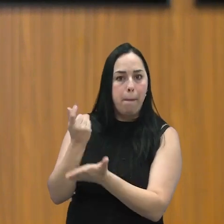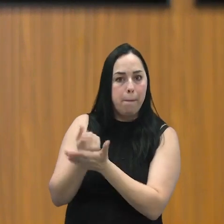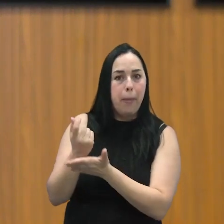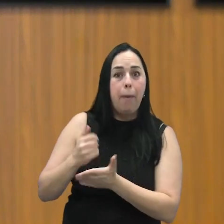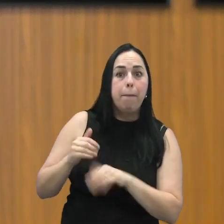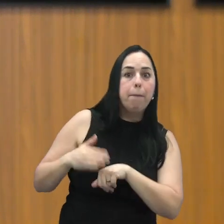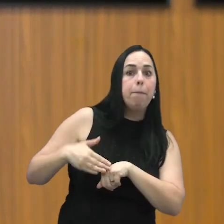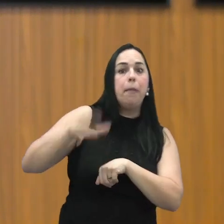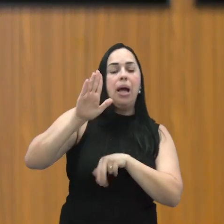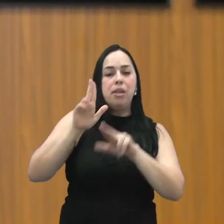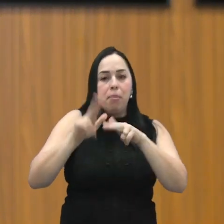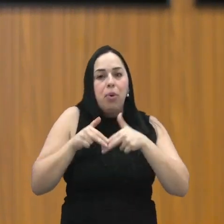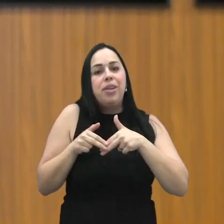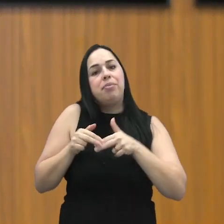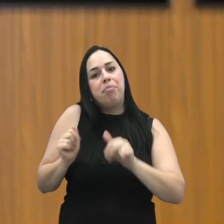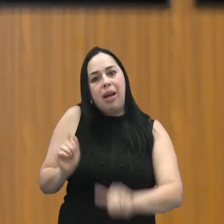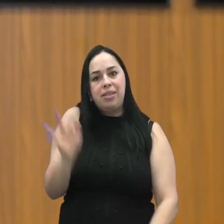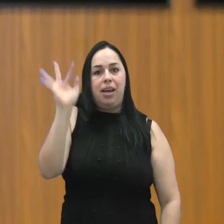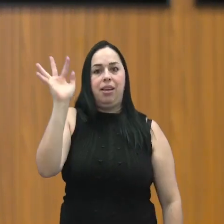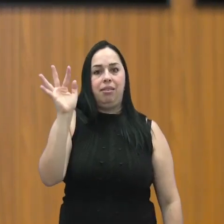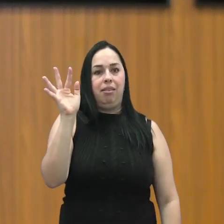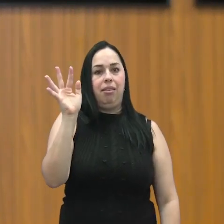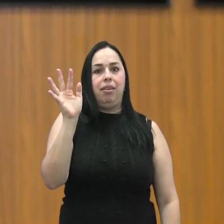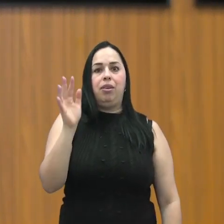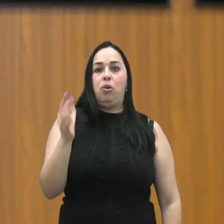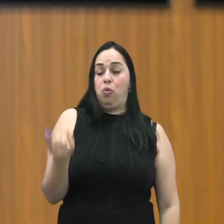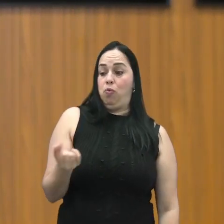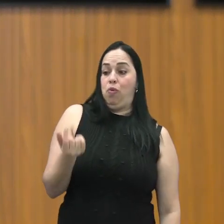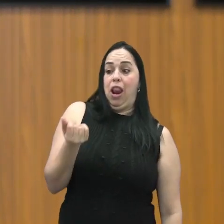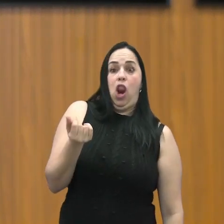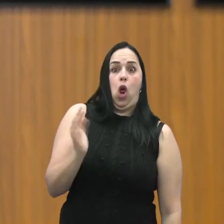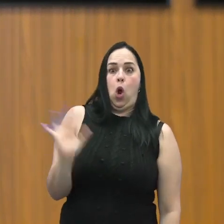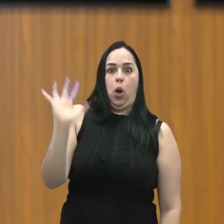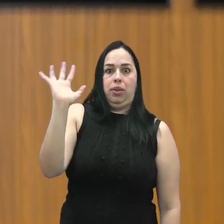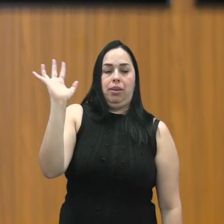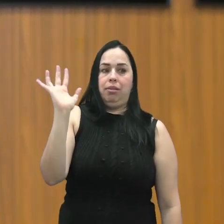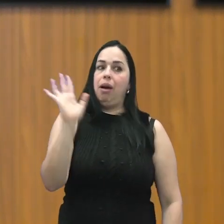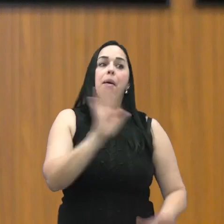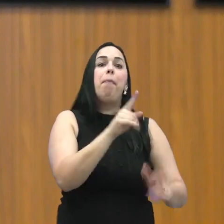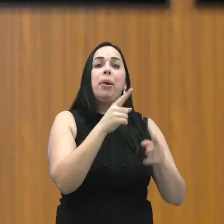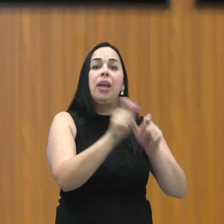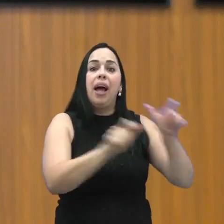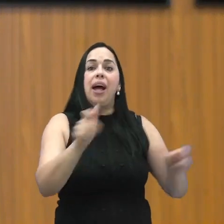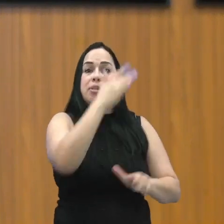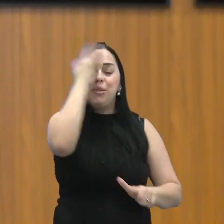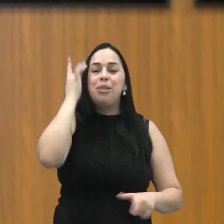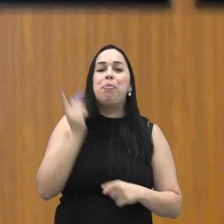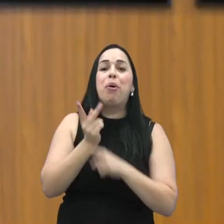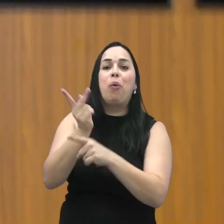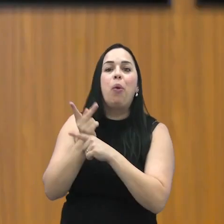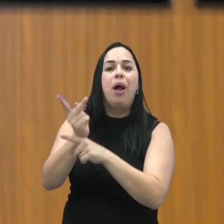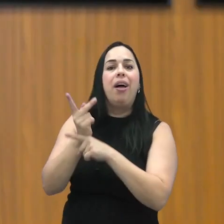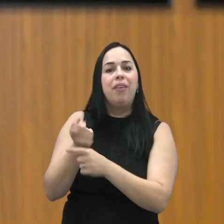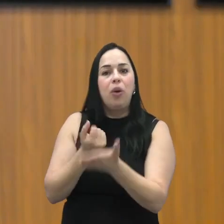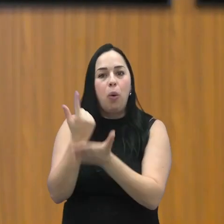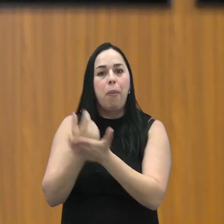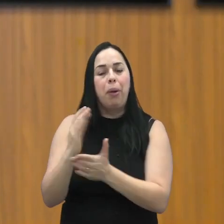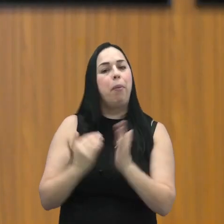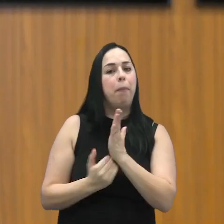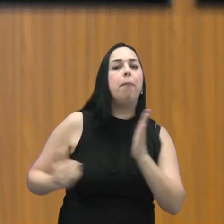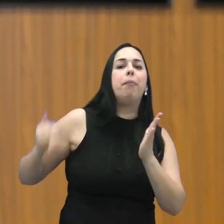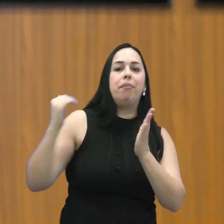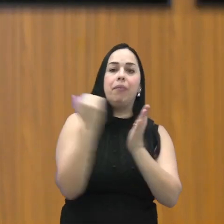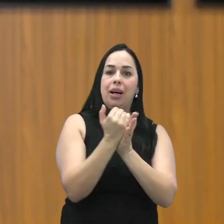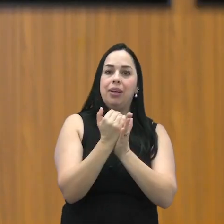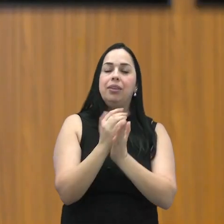tendência é você ter uma alta de preço. Então, não teve assim um acréscimo grande no custo, mas a sazonalidade do produto faz isso. Um exemplo dessa alta de